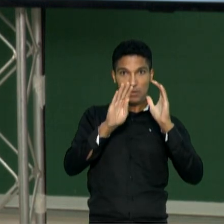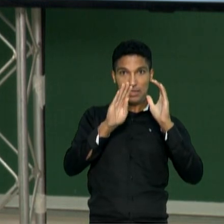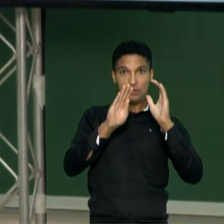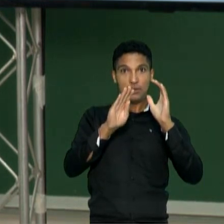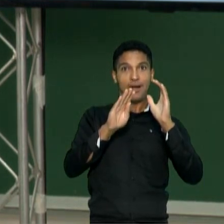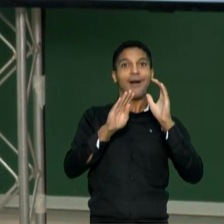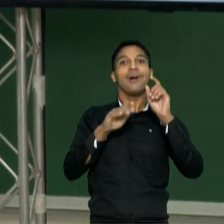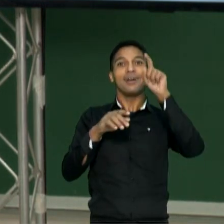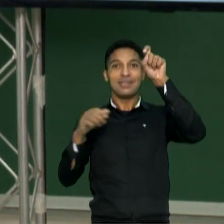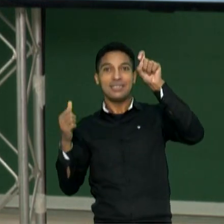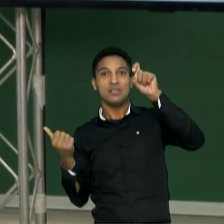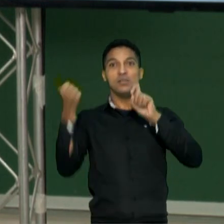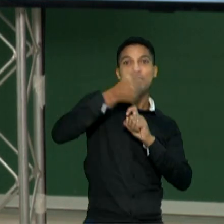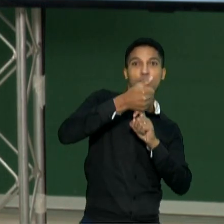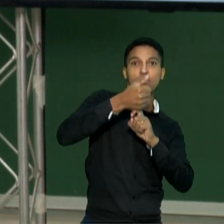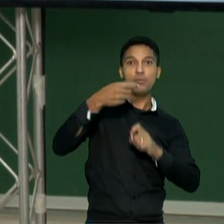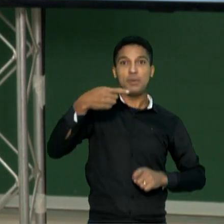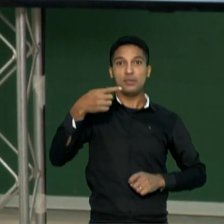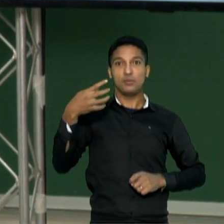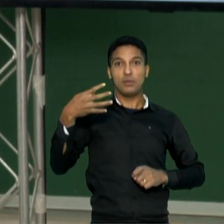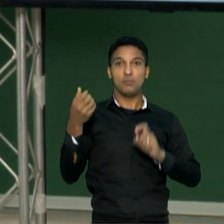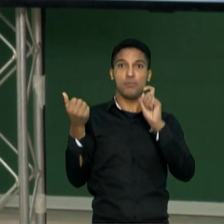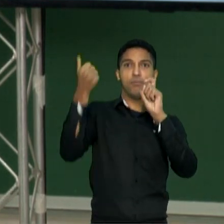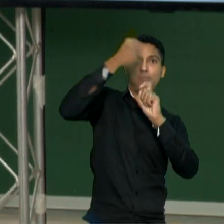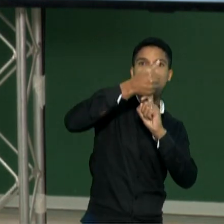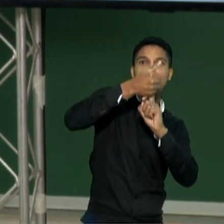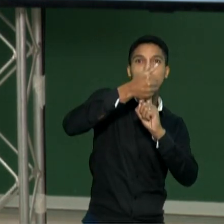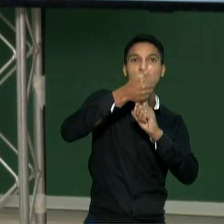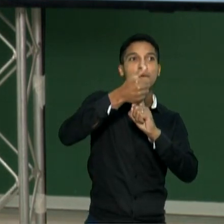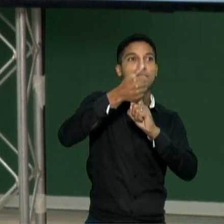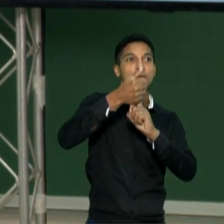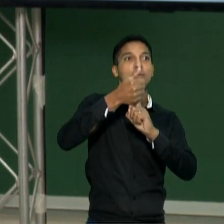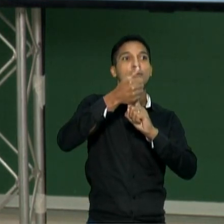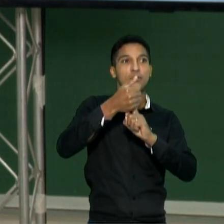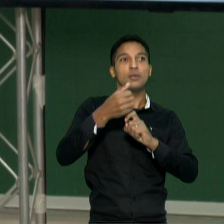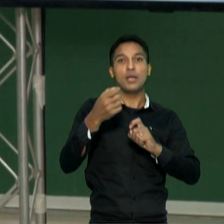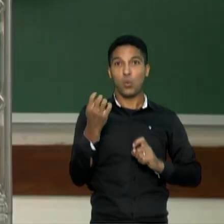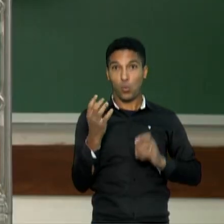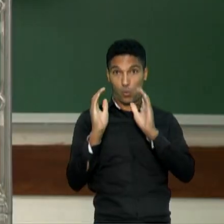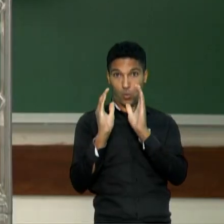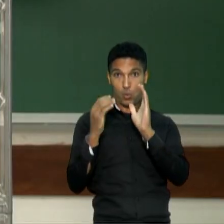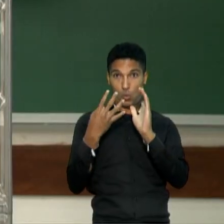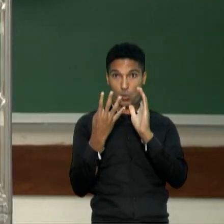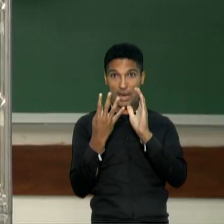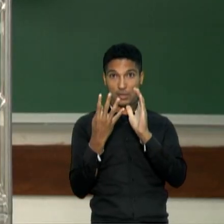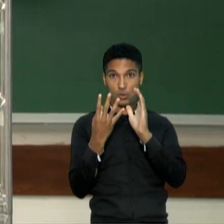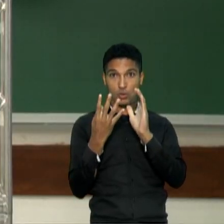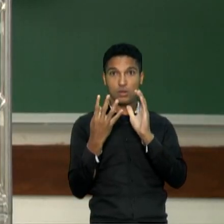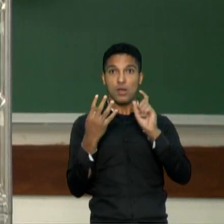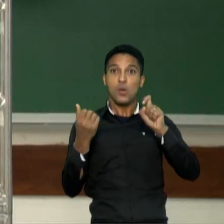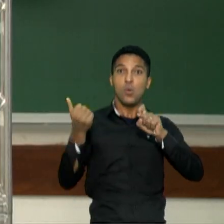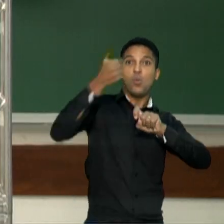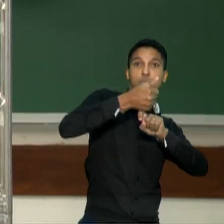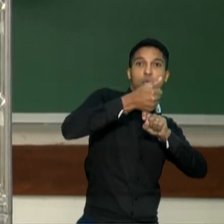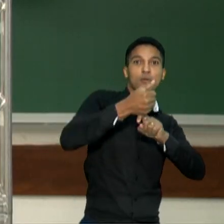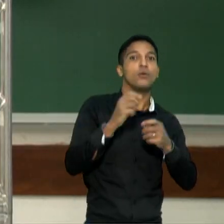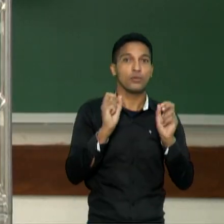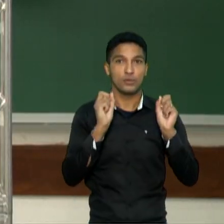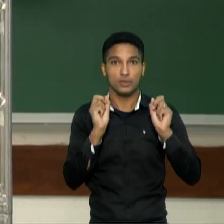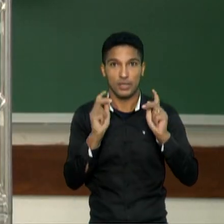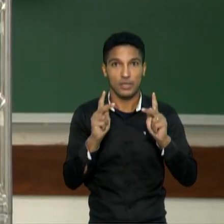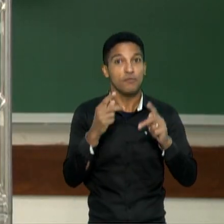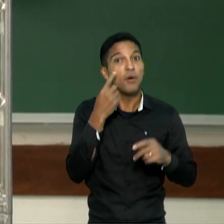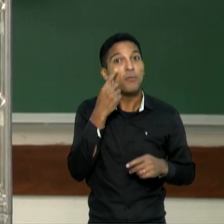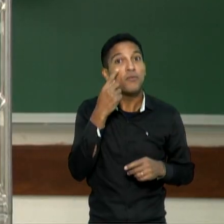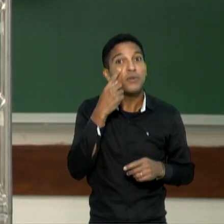resultado aqui. E no final a gente vai ver qual é a raiz dessa função, beleza? Bom, aguardando mais uns instantinhos,